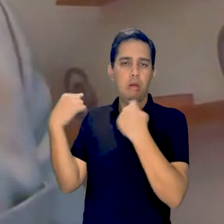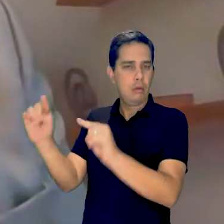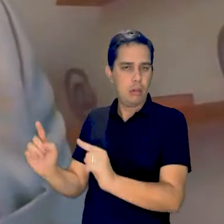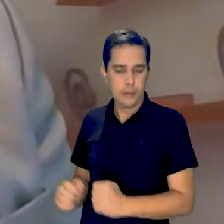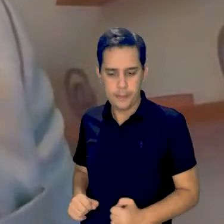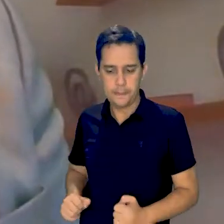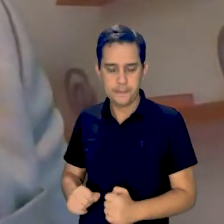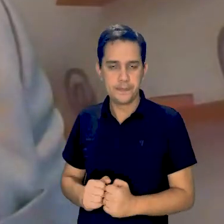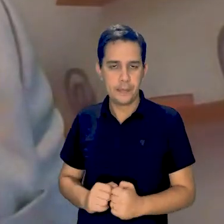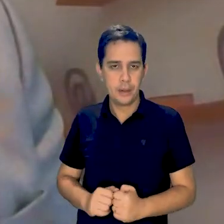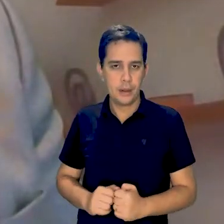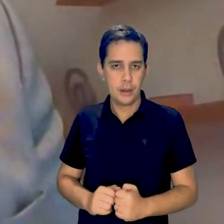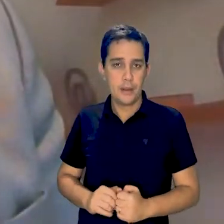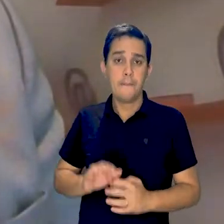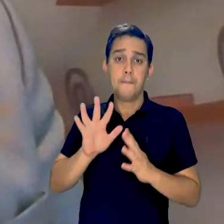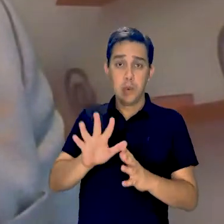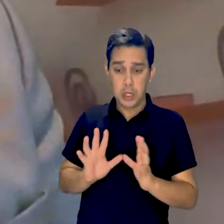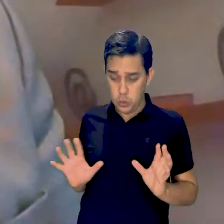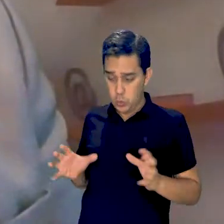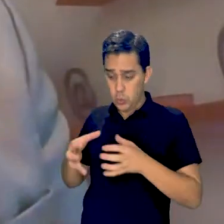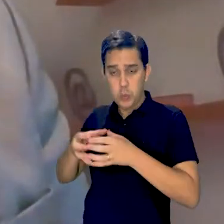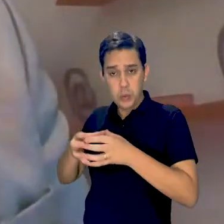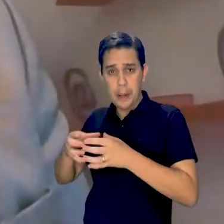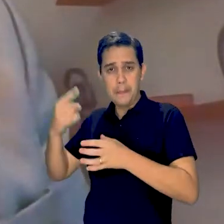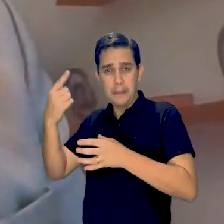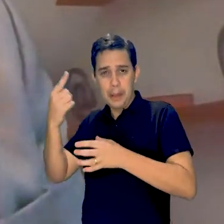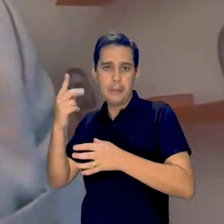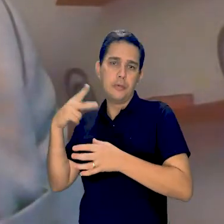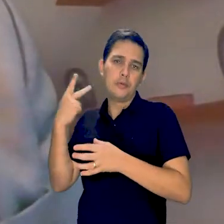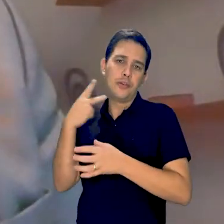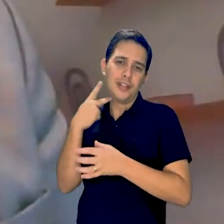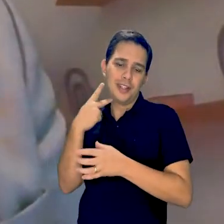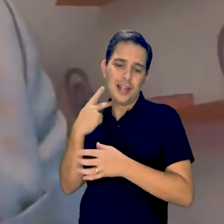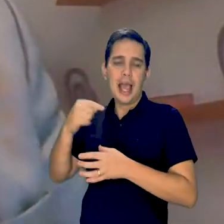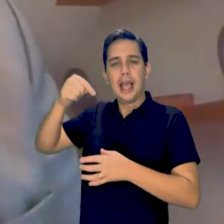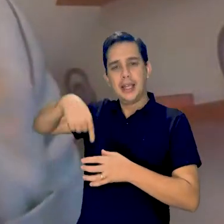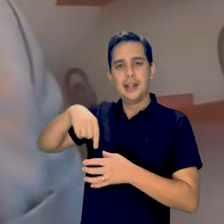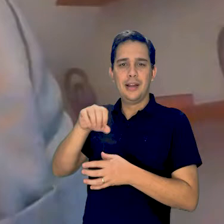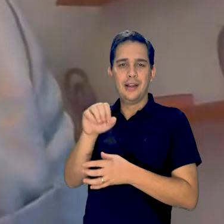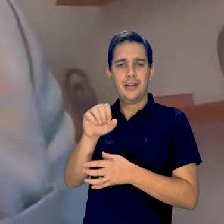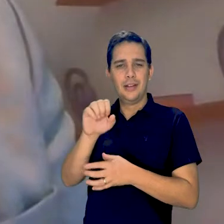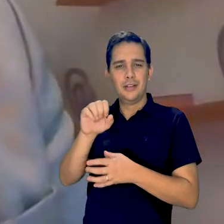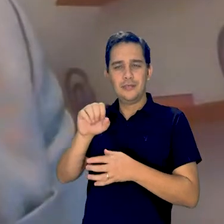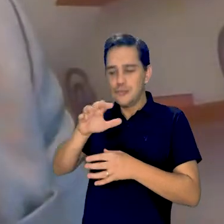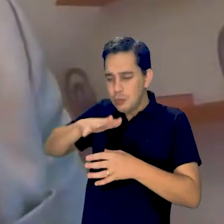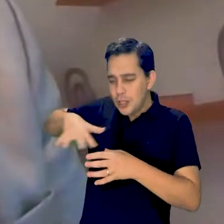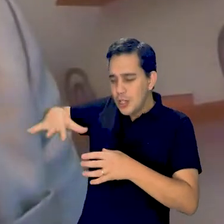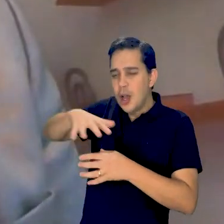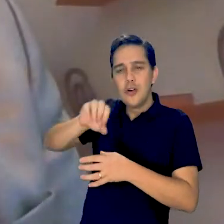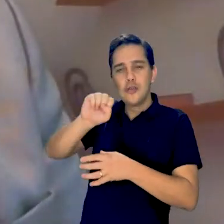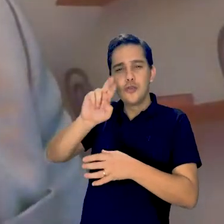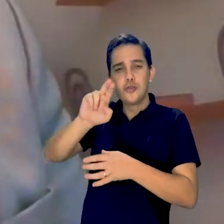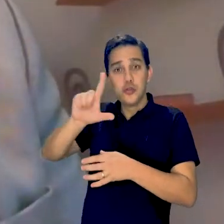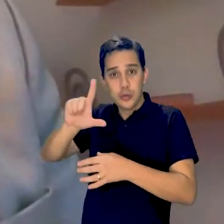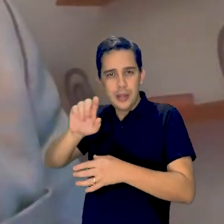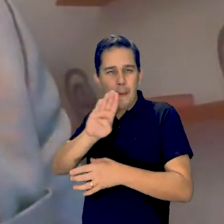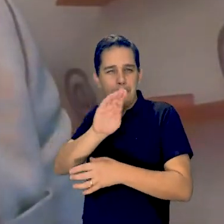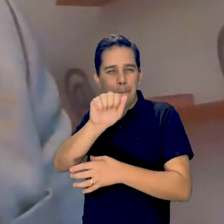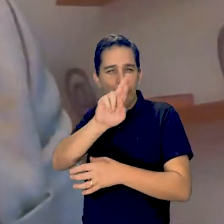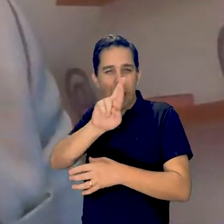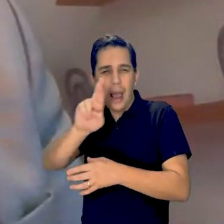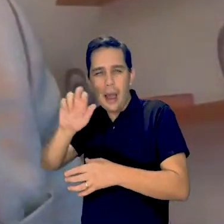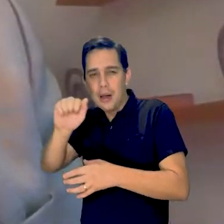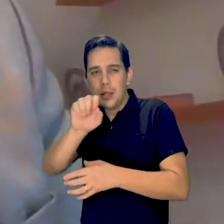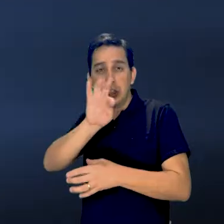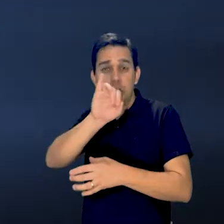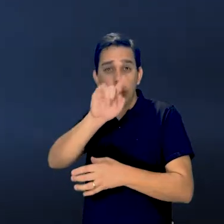que coube a primeira Promotoria de Investigação Penal da Zona Sul Barra da Tijuca foi a investigação atinente